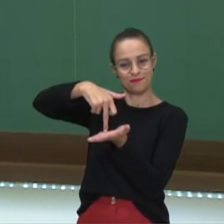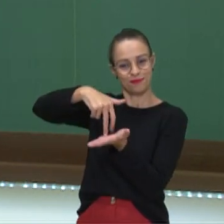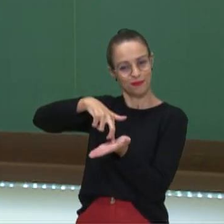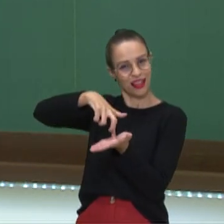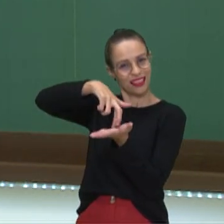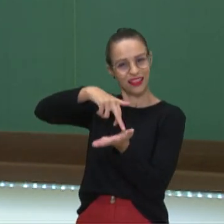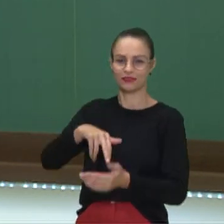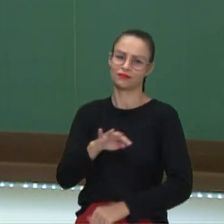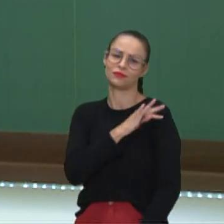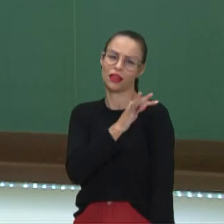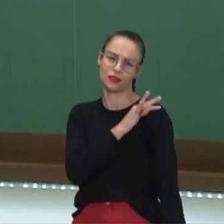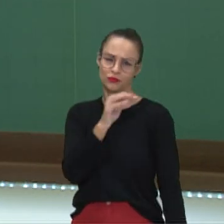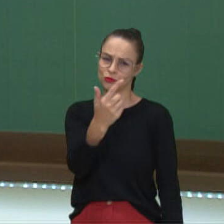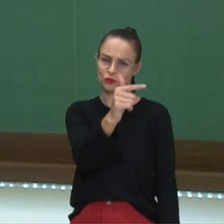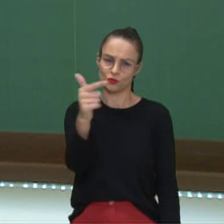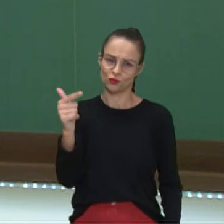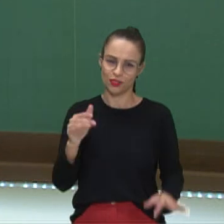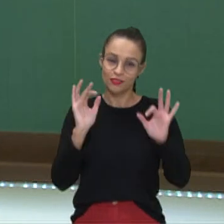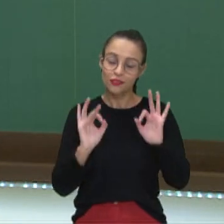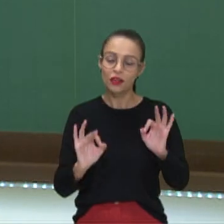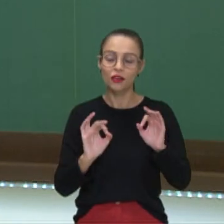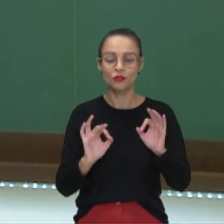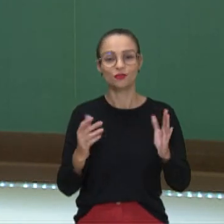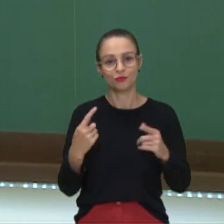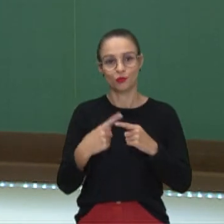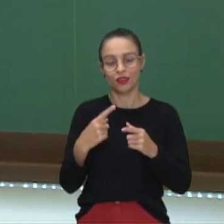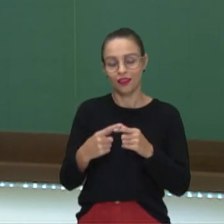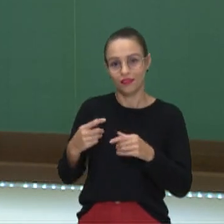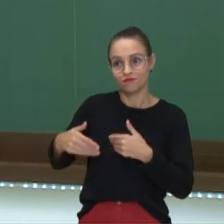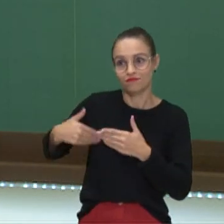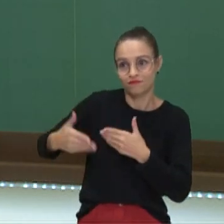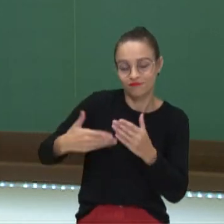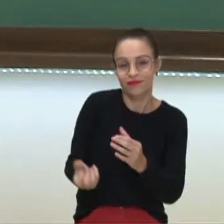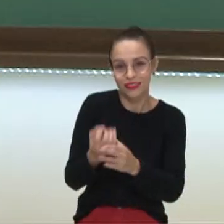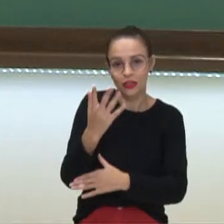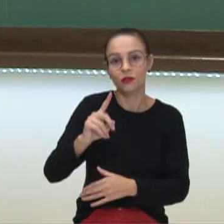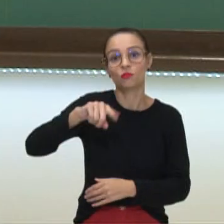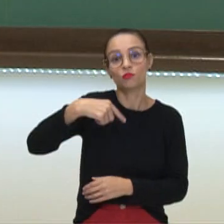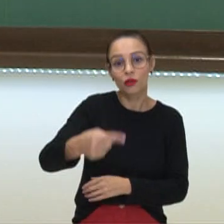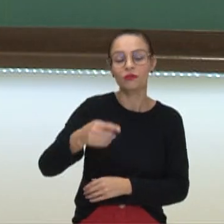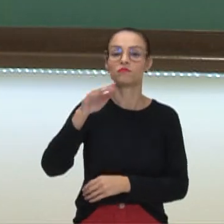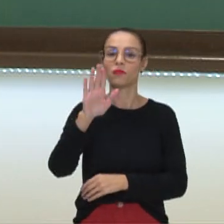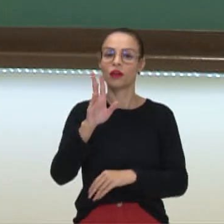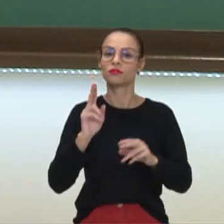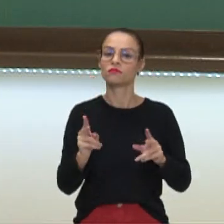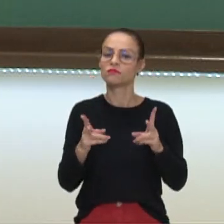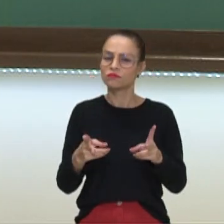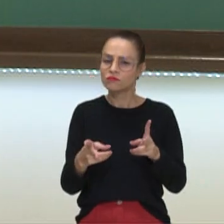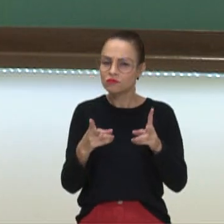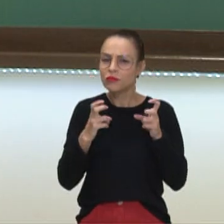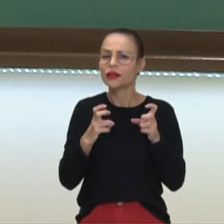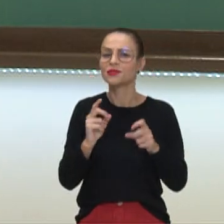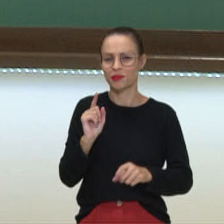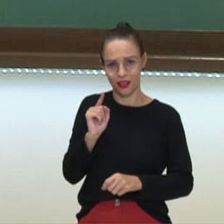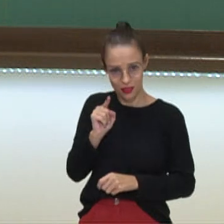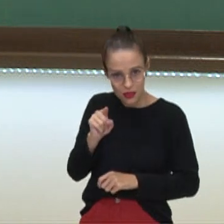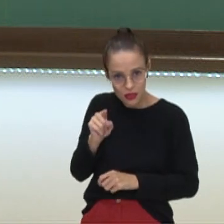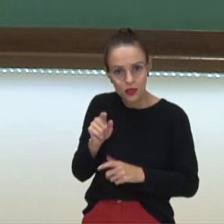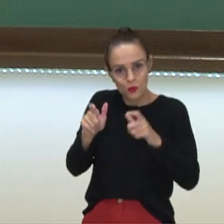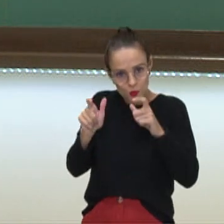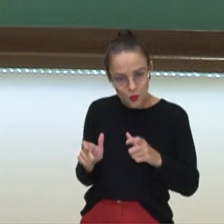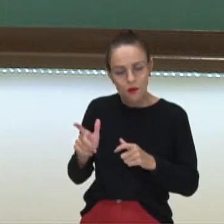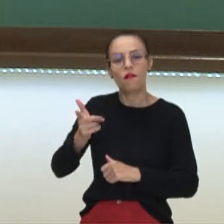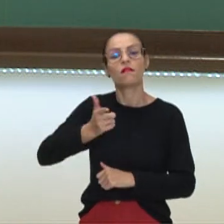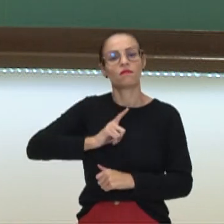uma técnica de dança precisa, porque isso foi inventado mais para frente. Mas nós percebemos que tem sim